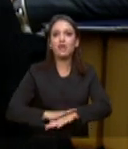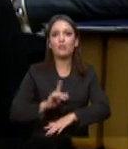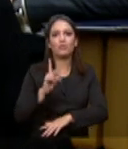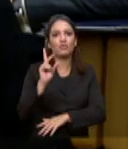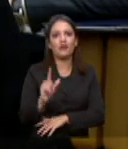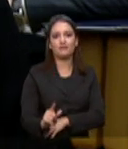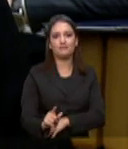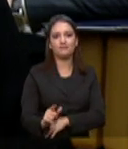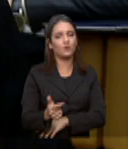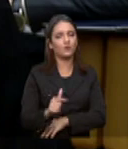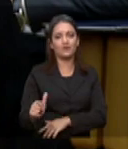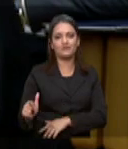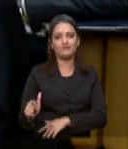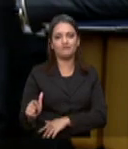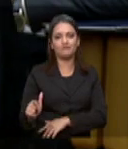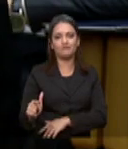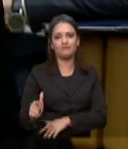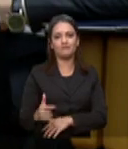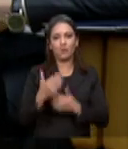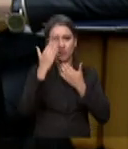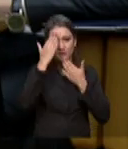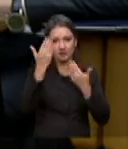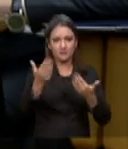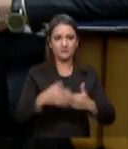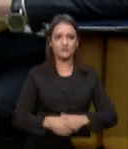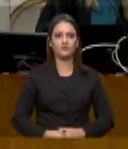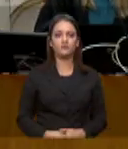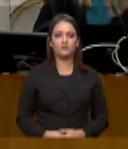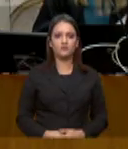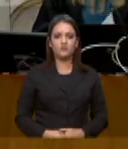ministros. Não há mais tempo. Obrigado.